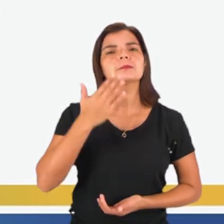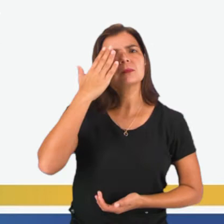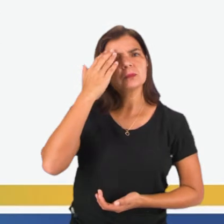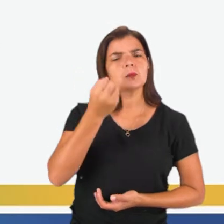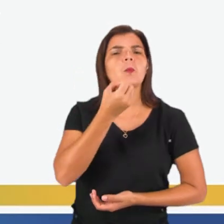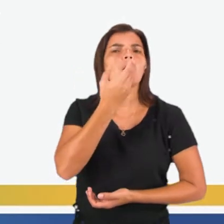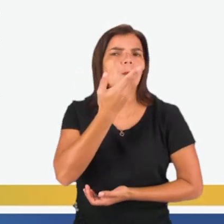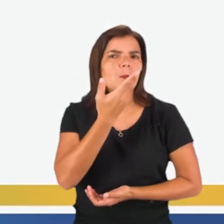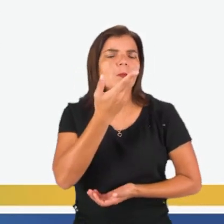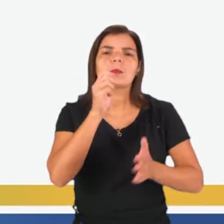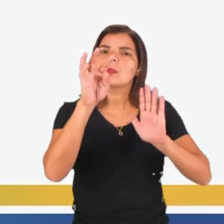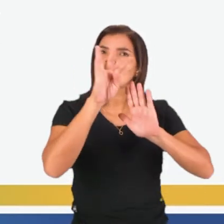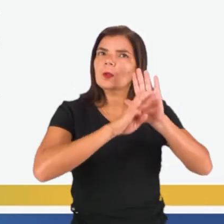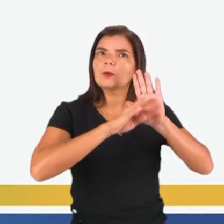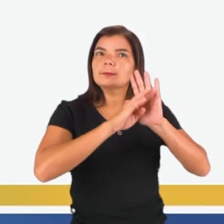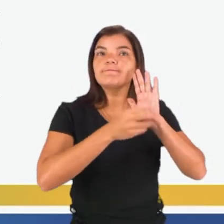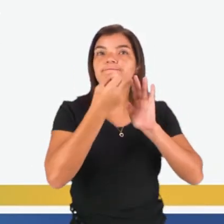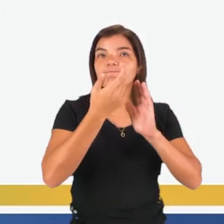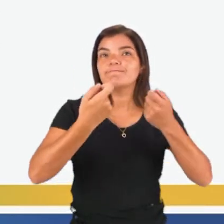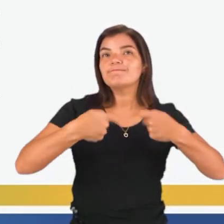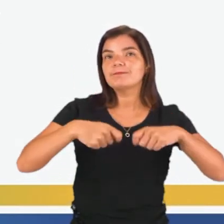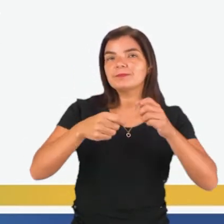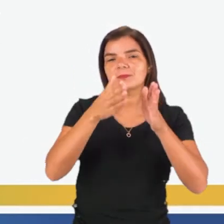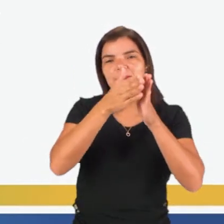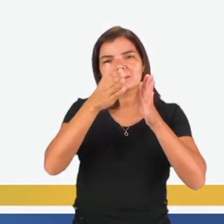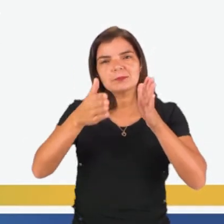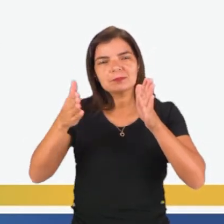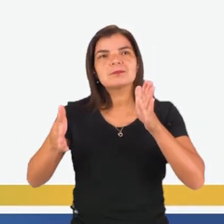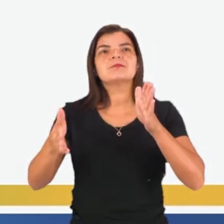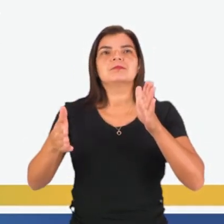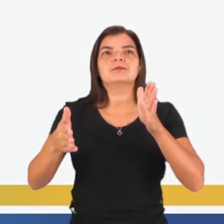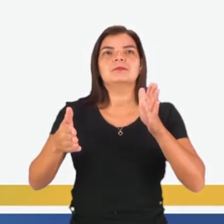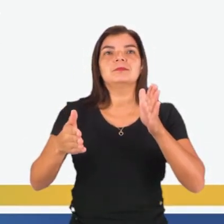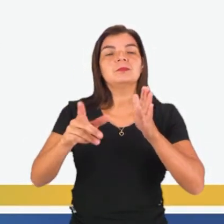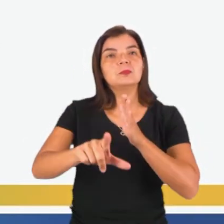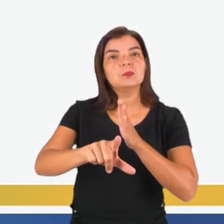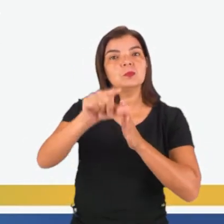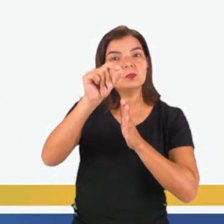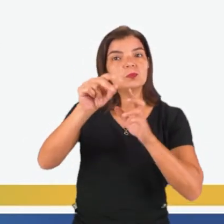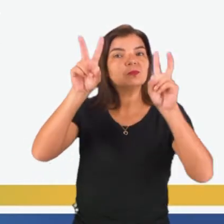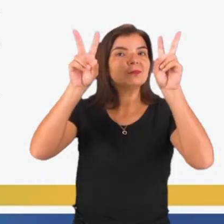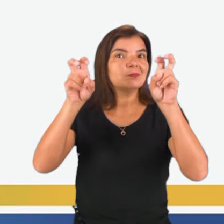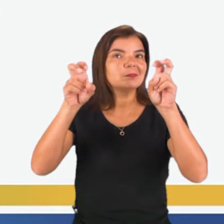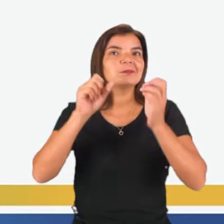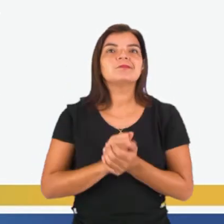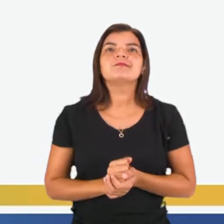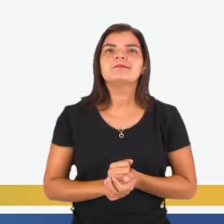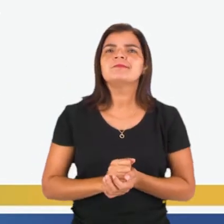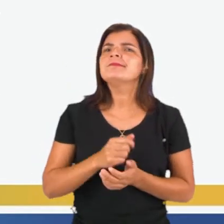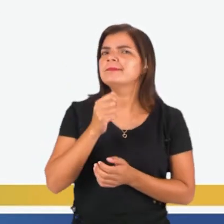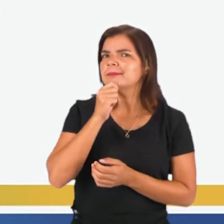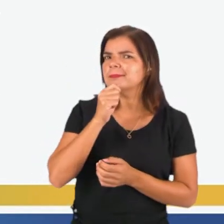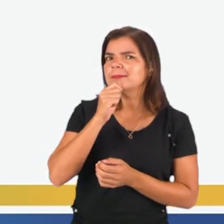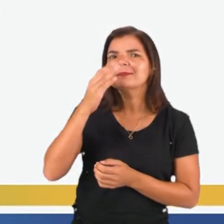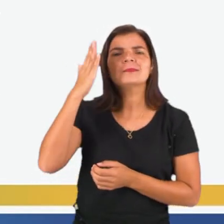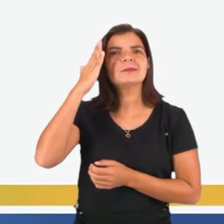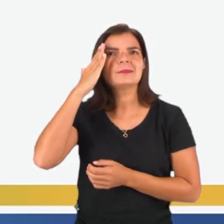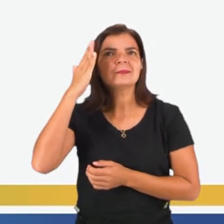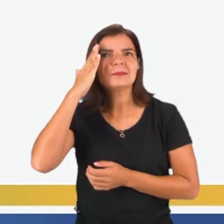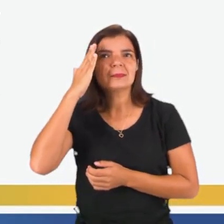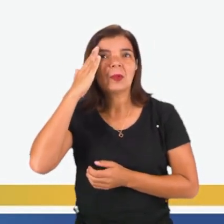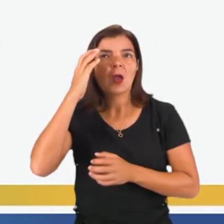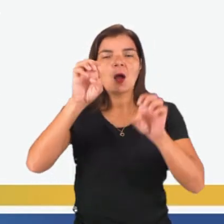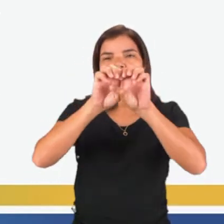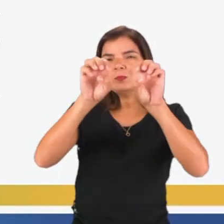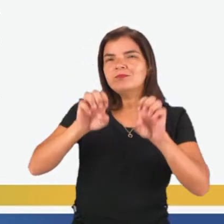Para fazer um bom editorial, é necessário seguir alguns passos, como a escolha do tema e ainda